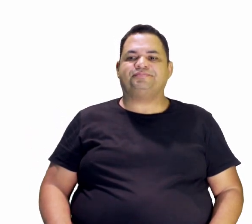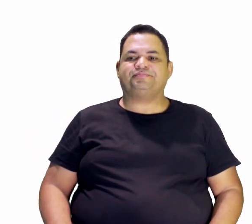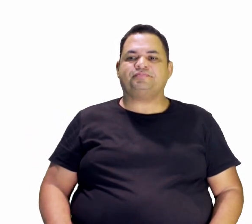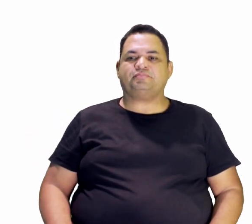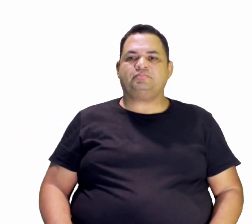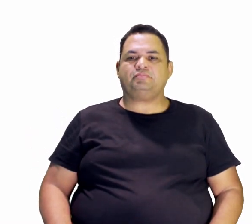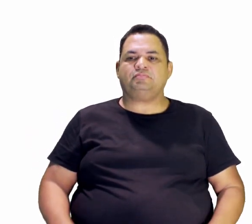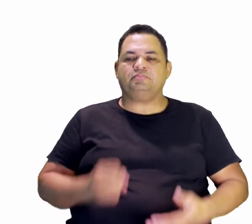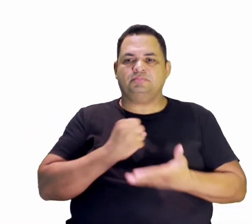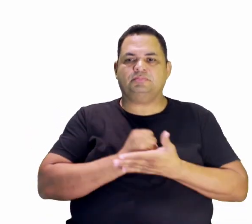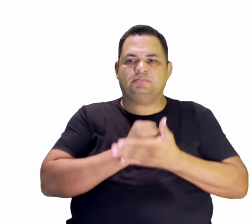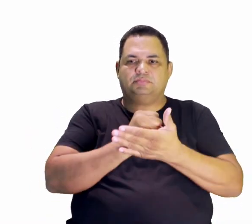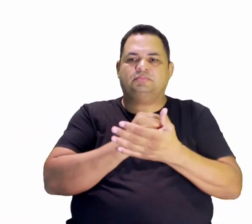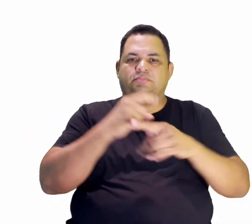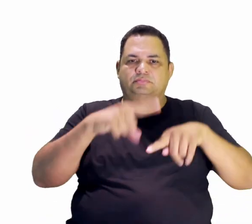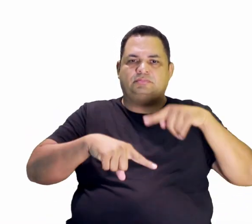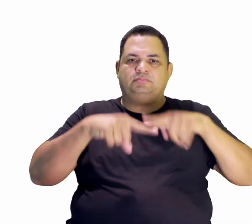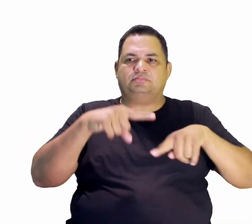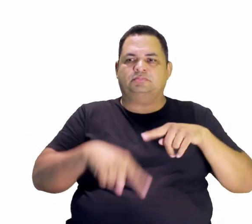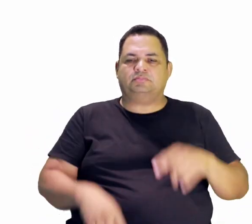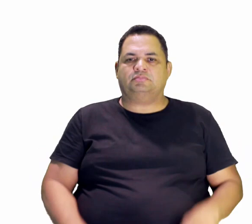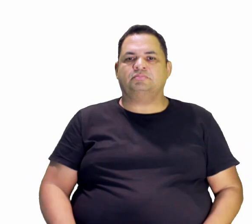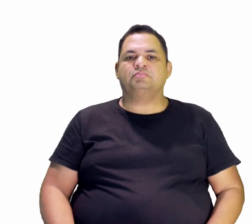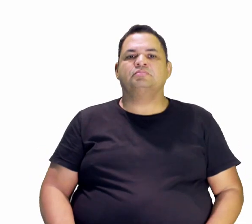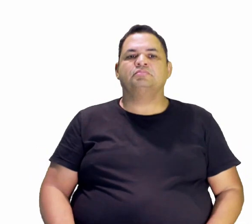está apoiando esse objeto.